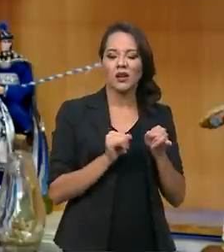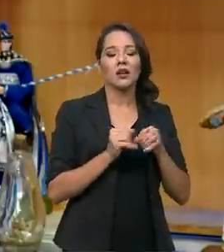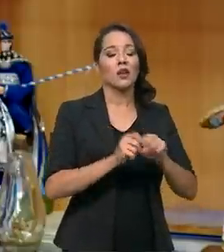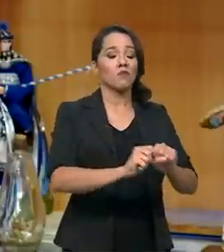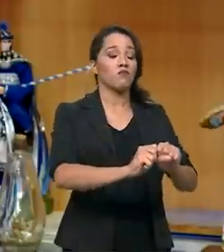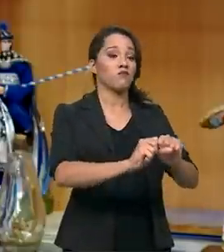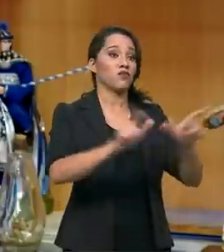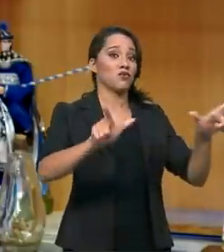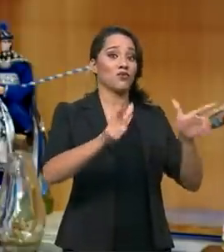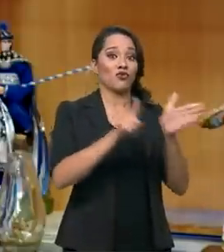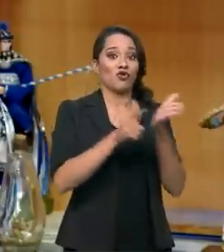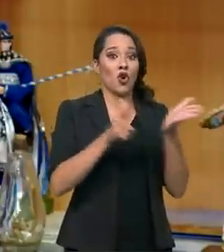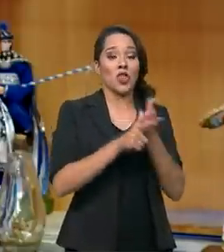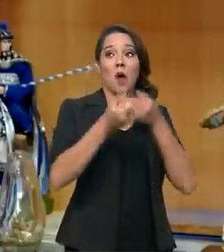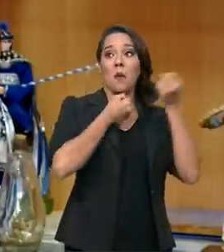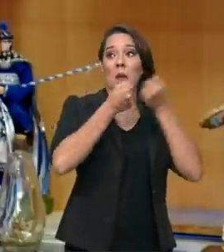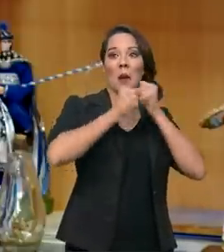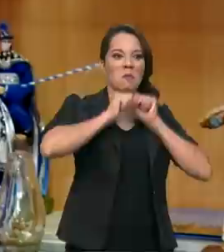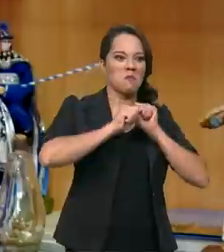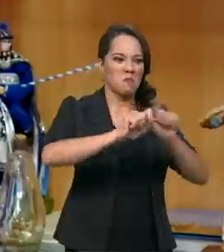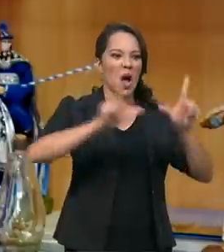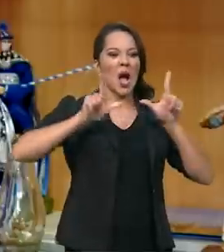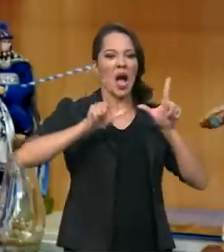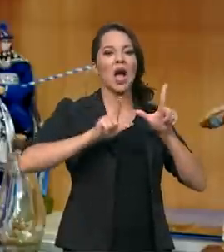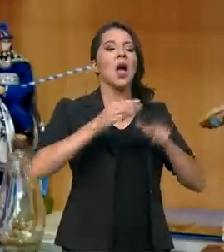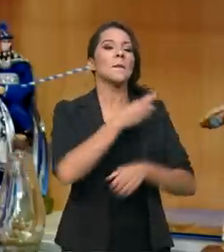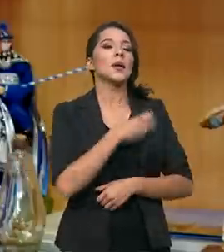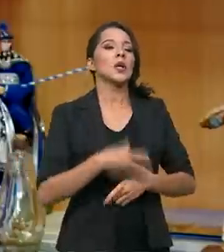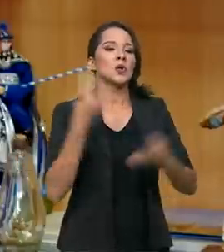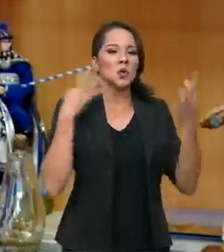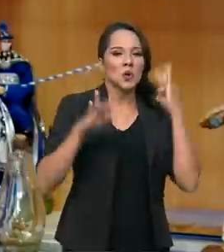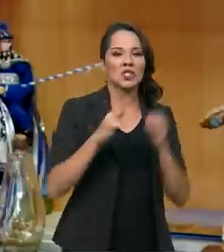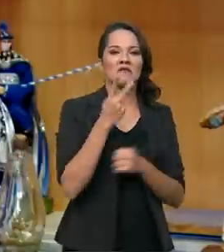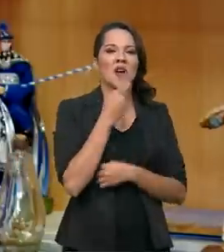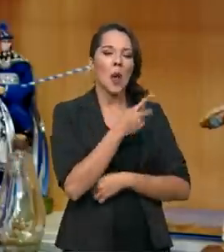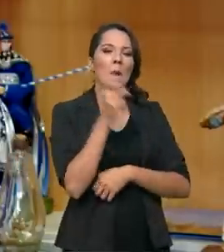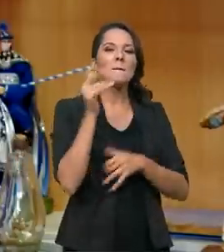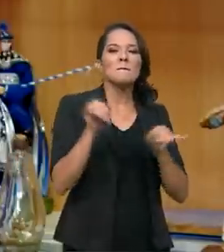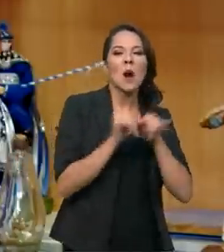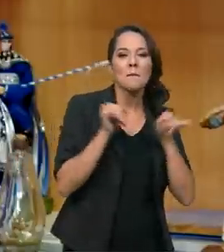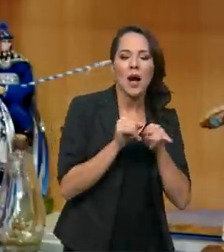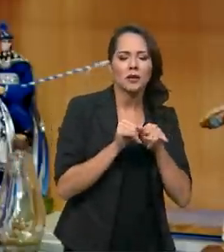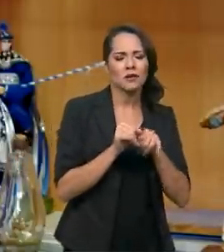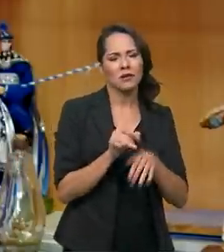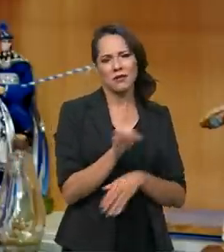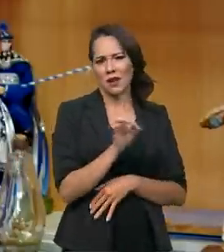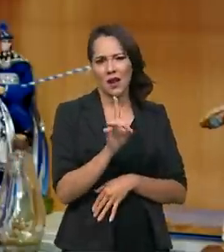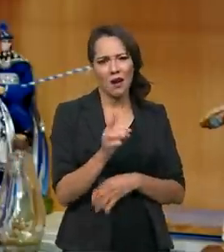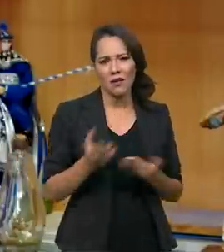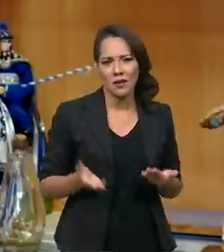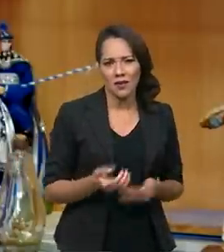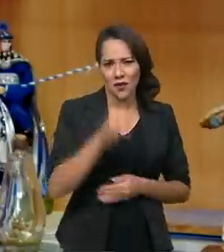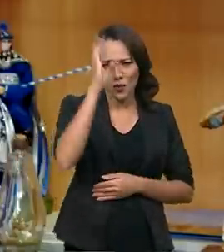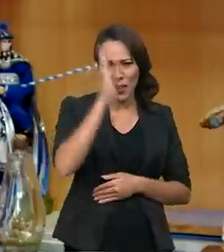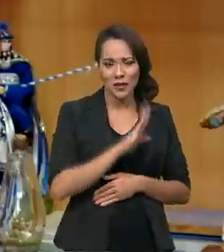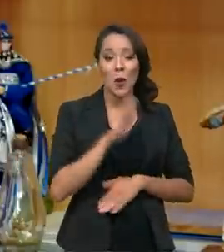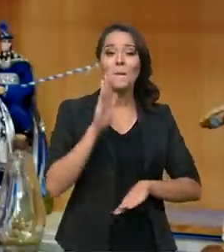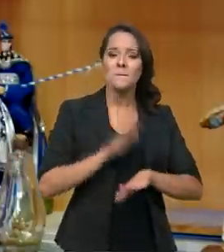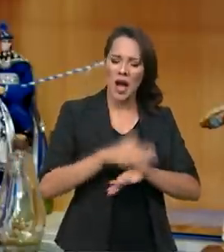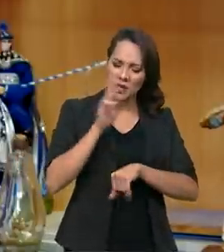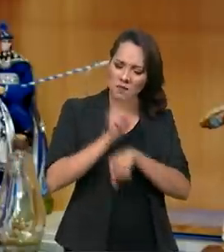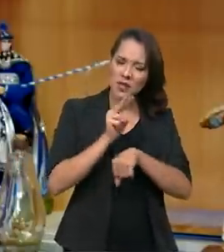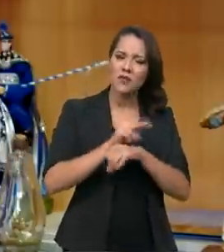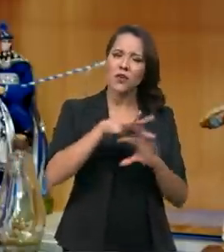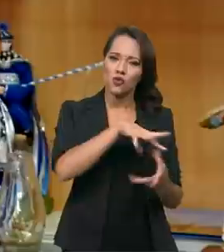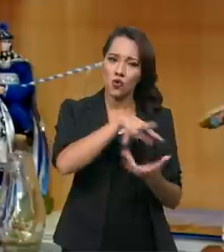capa do dos maiores jornais da grande mídia né ao Ministro durinho falou uma gafe não o Brasil é ciúme aí preservado do